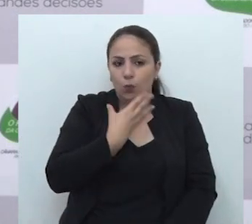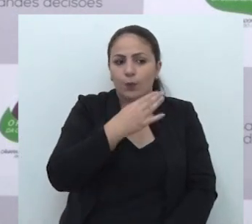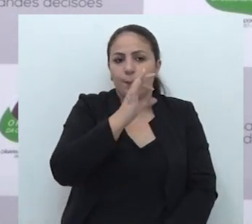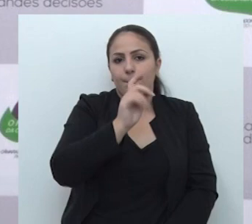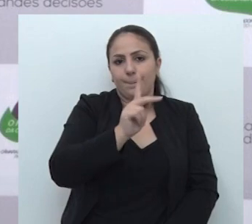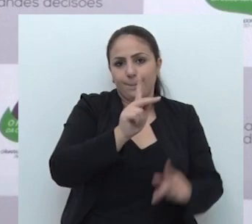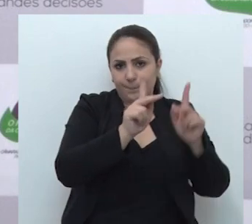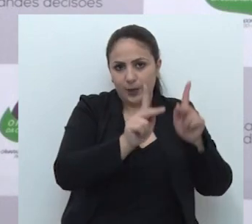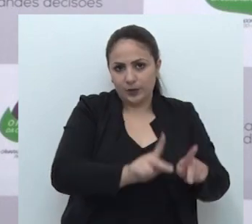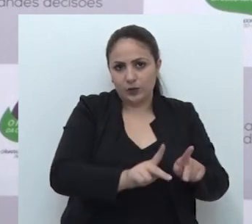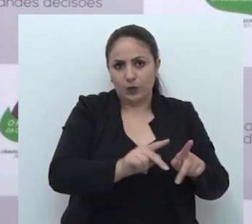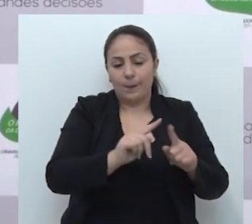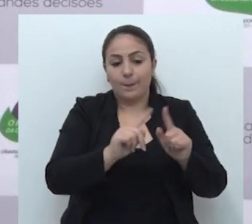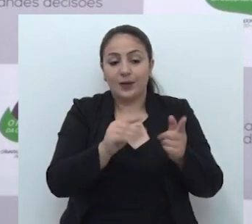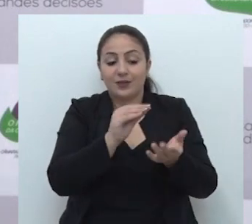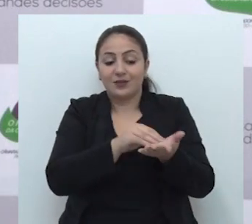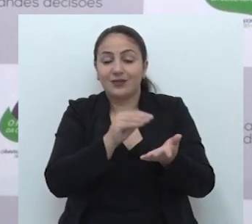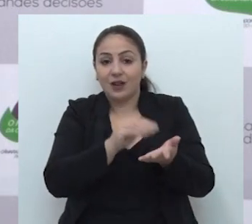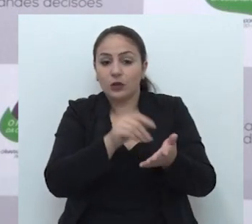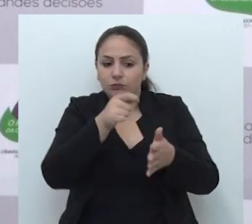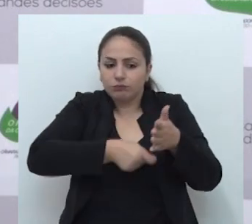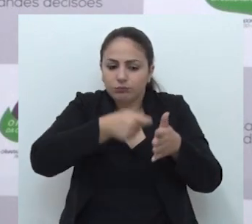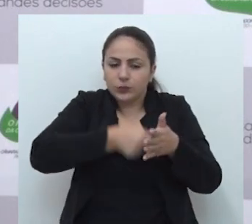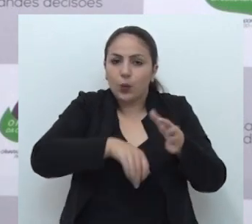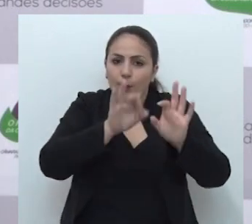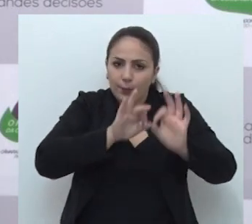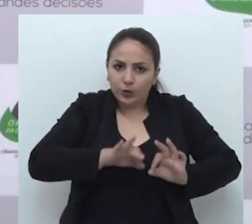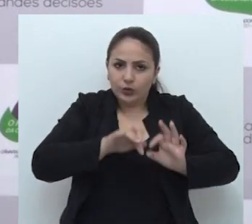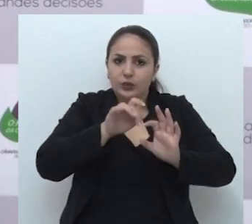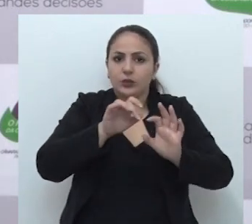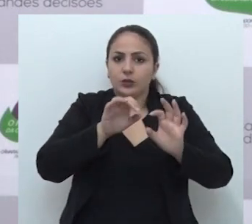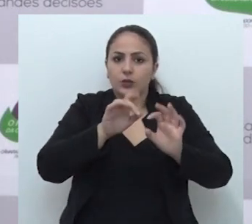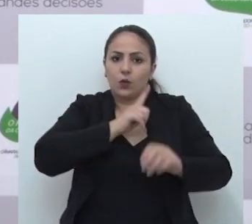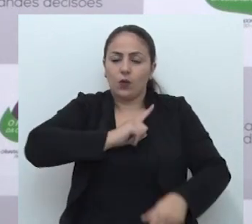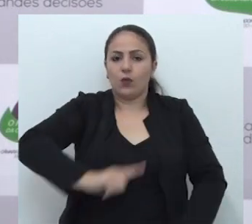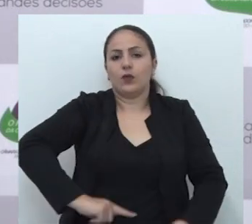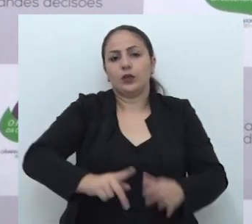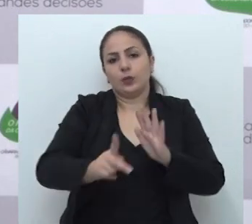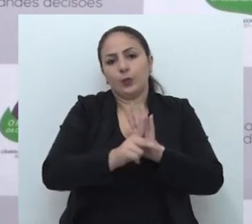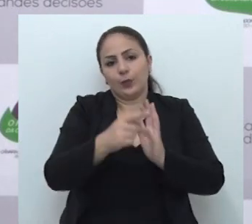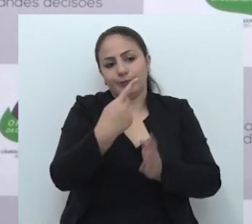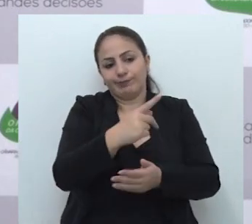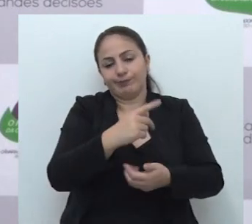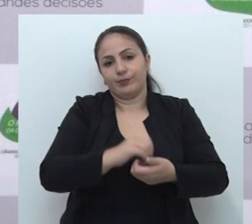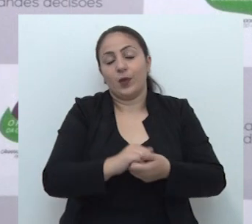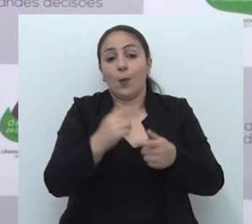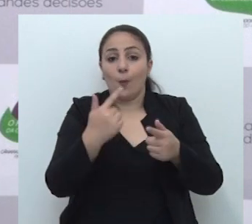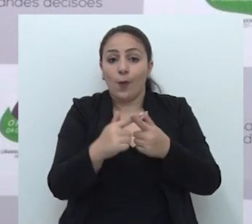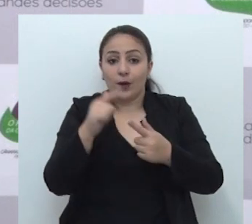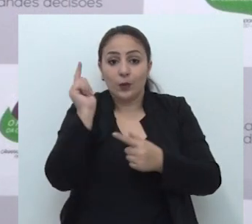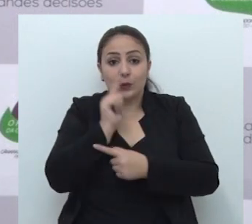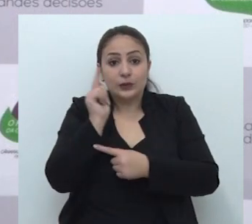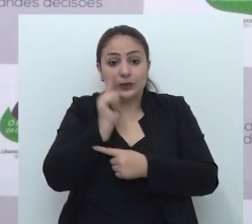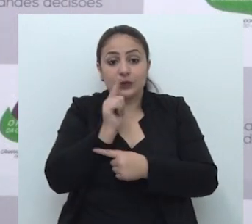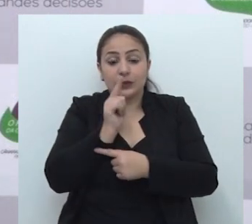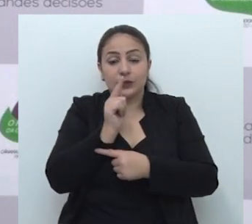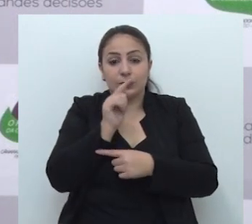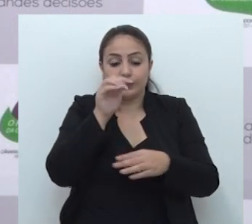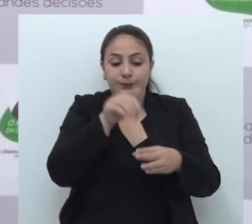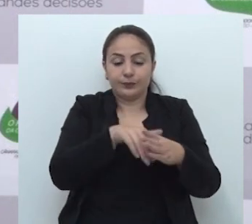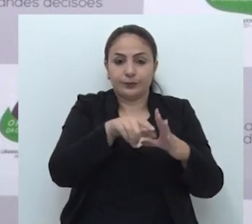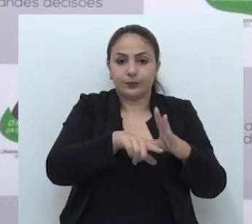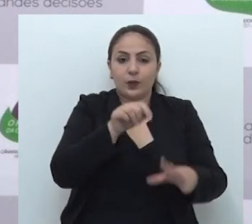pessoa, mas se dê pela falta de consistência de um projeto de governo do próprio MDB, porque afinal ganharam a eleição